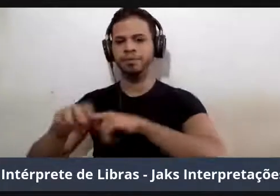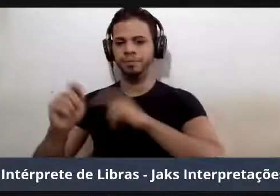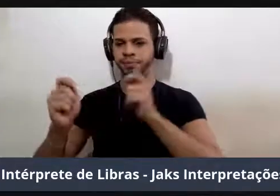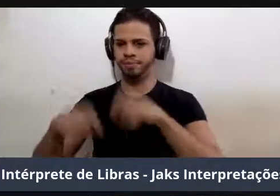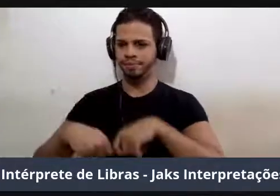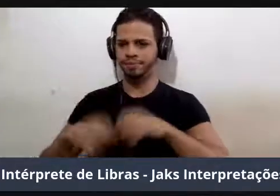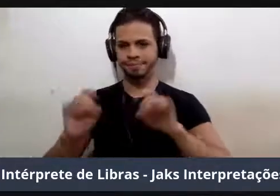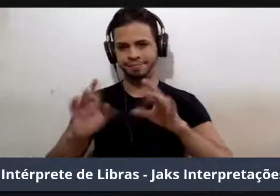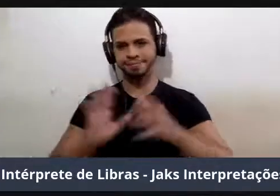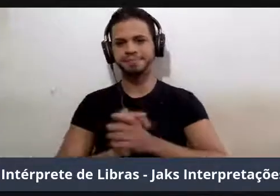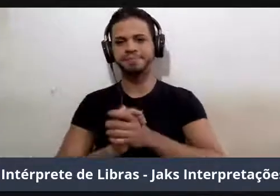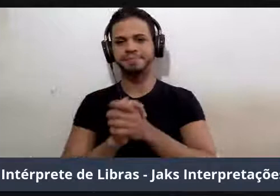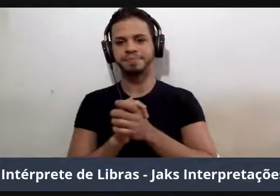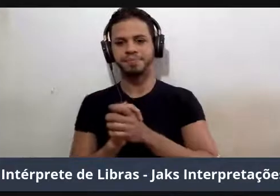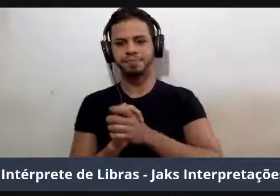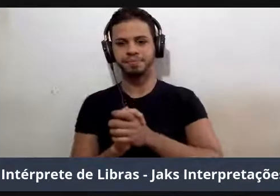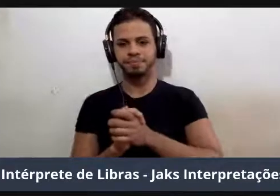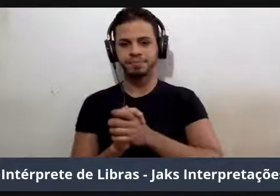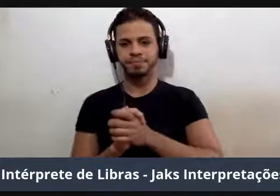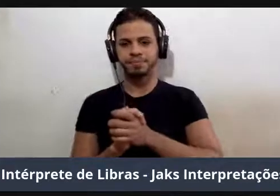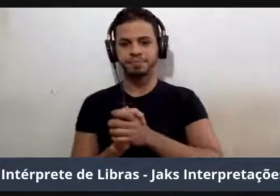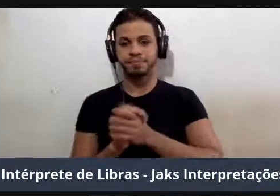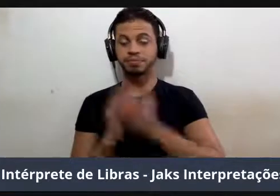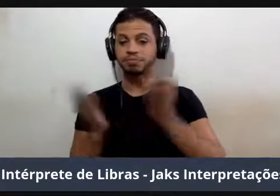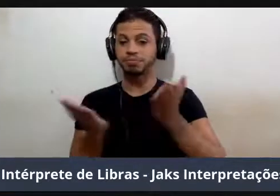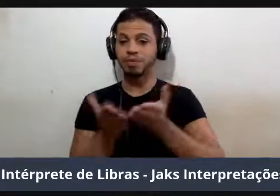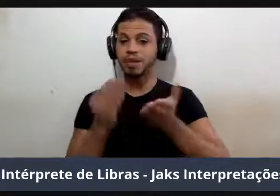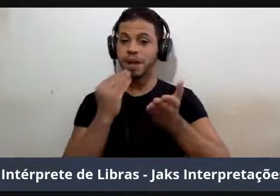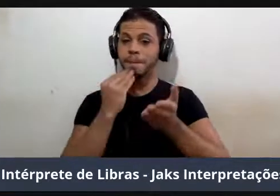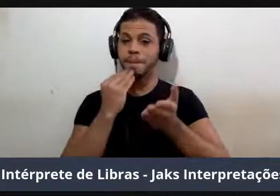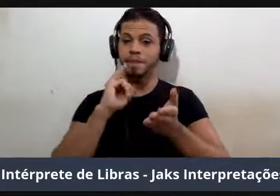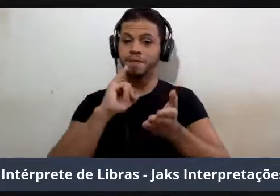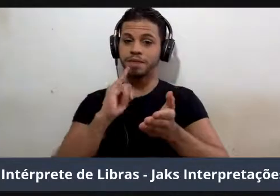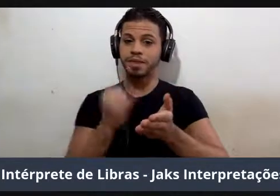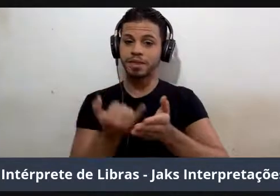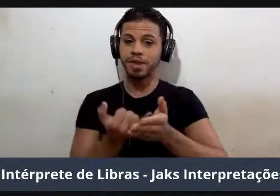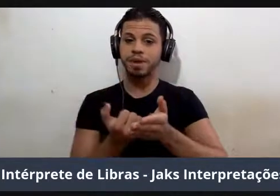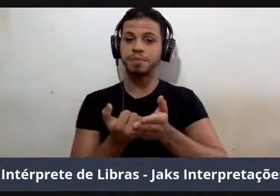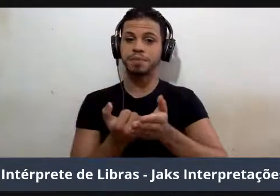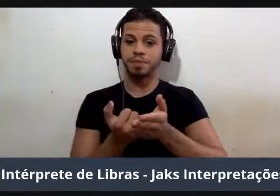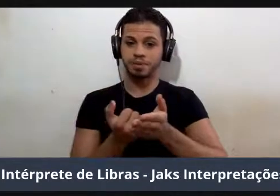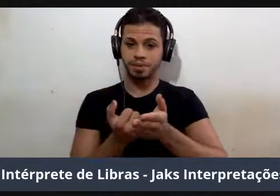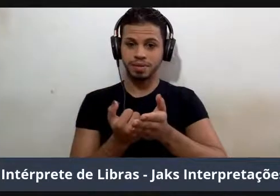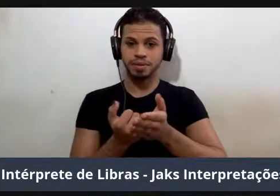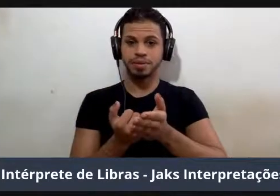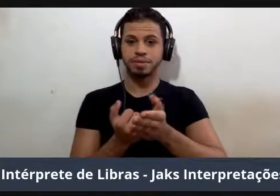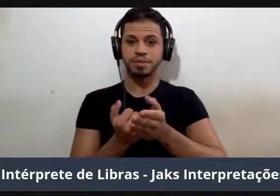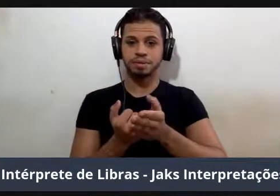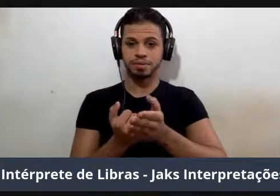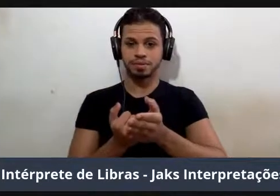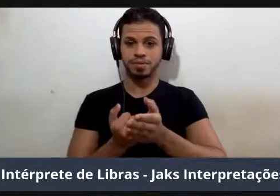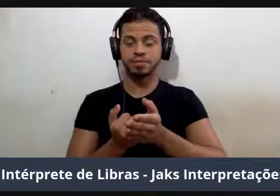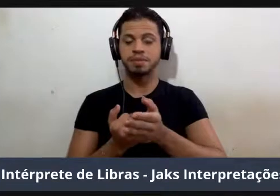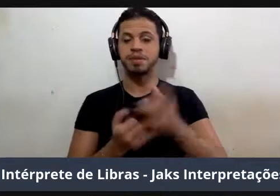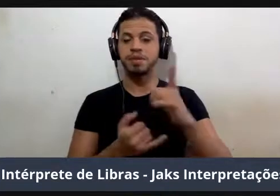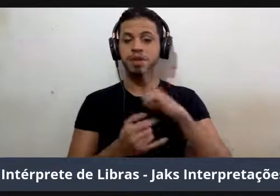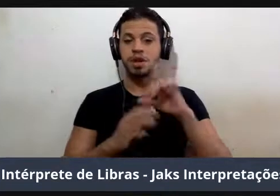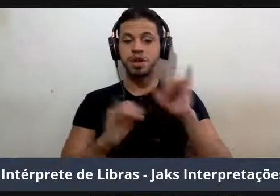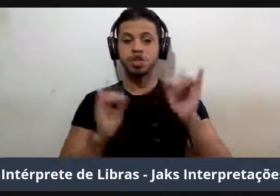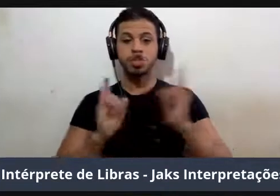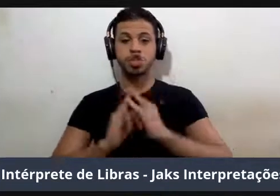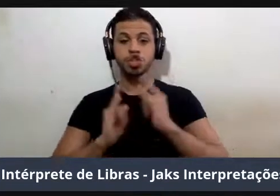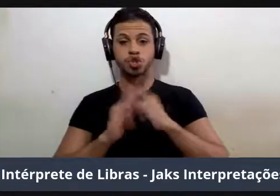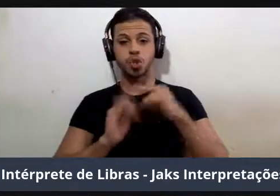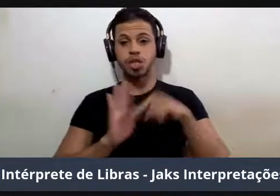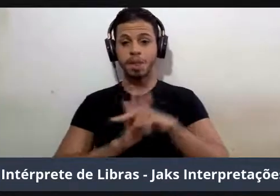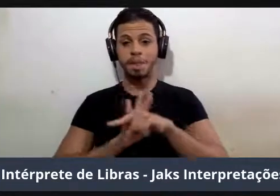Nós aproveitamos a oportunidade num congresso, porque o Instituto Mamirauá é um instituto de pesquisa, só